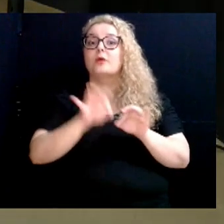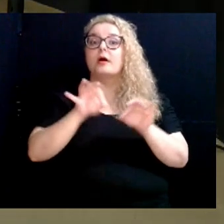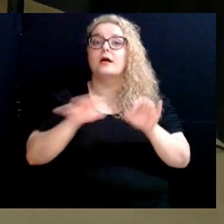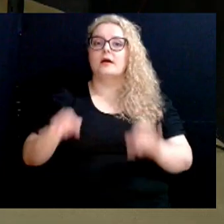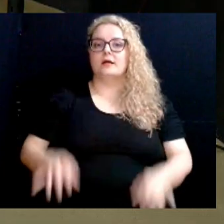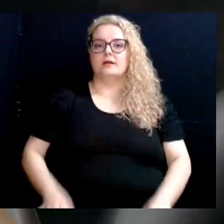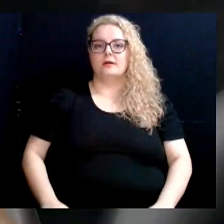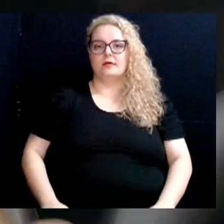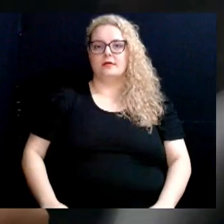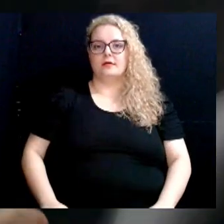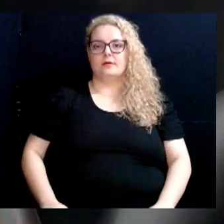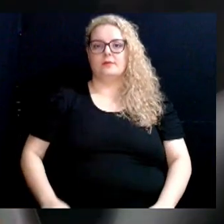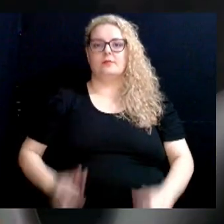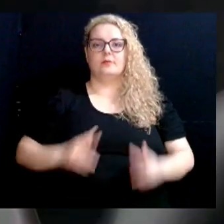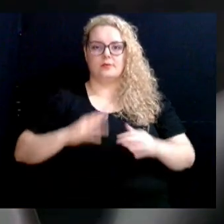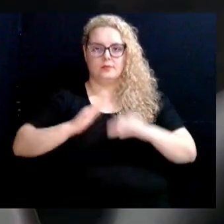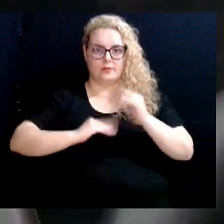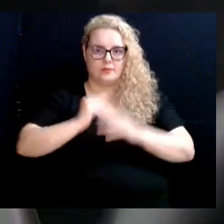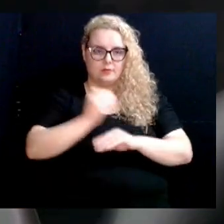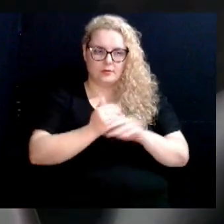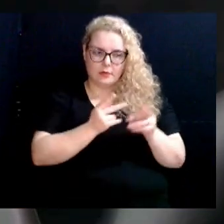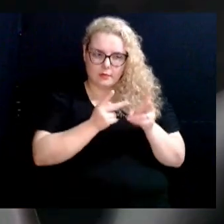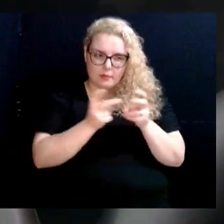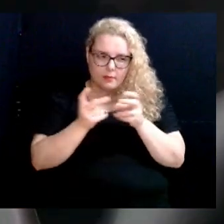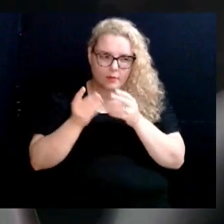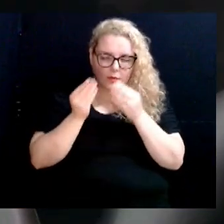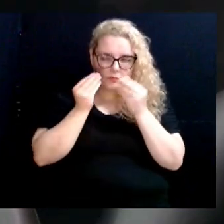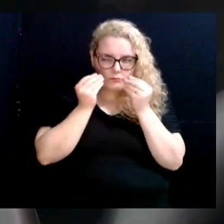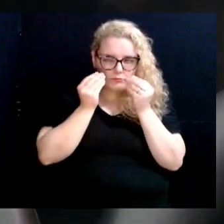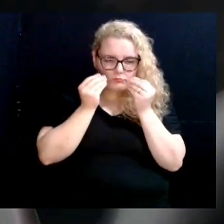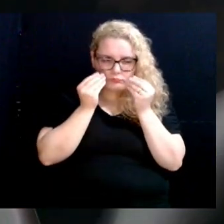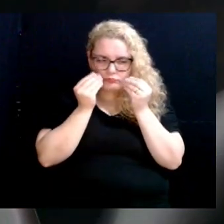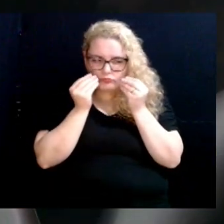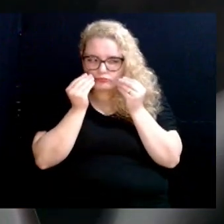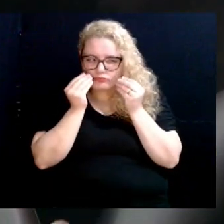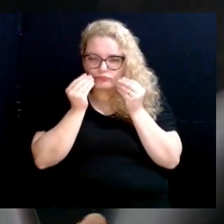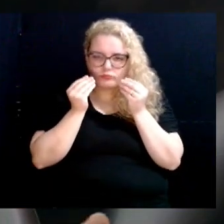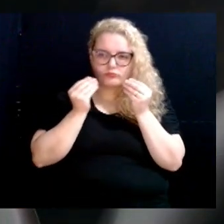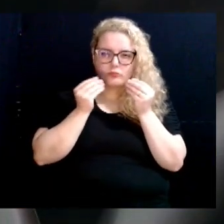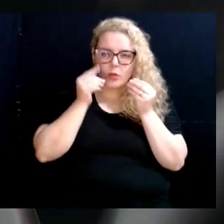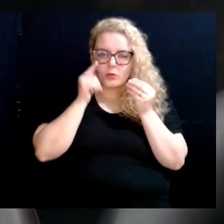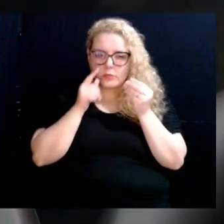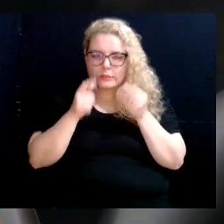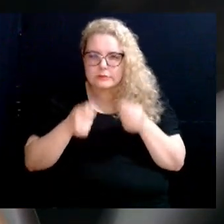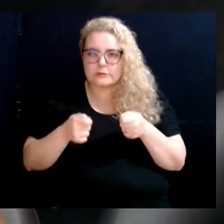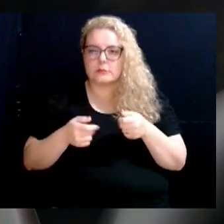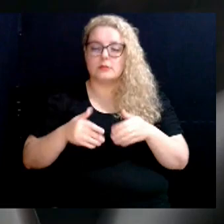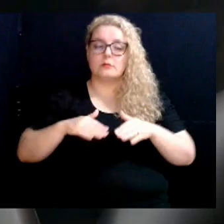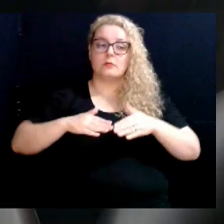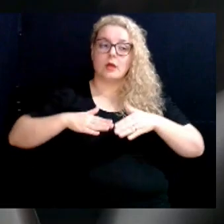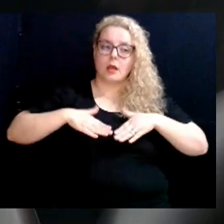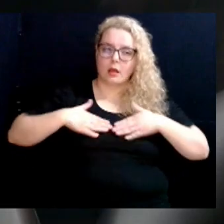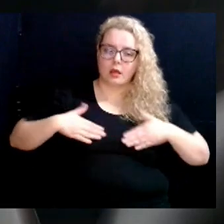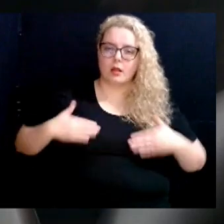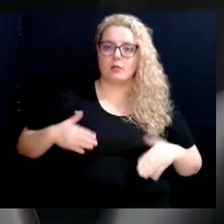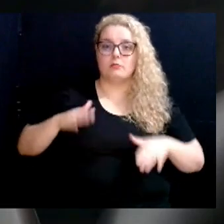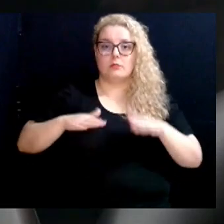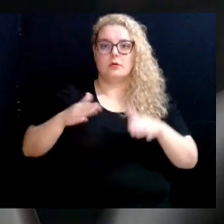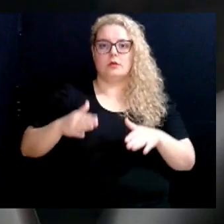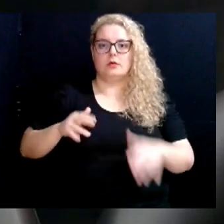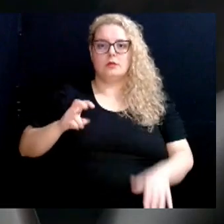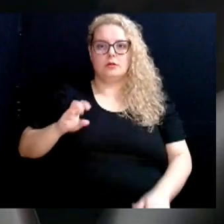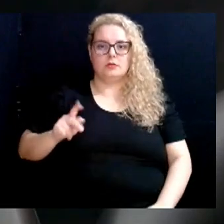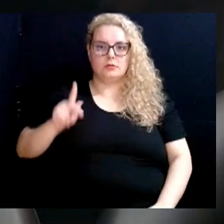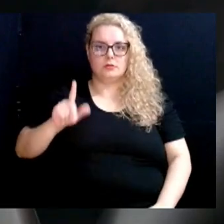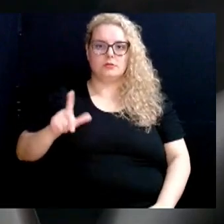gente, quanto profissional, tem um olhar muito aguçado para isso, sabe o momento de apertar um pouco mais, o momento de relaxar. Muitas vezes aumentar 5 quilos na